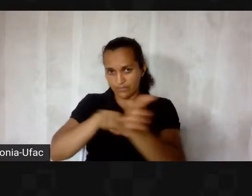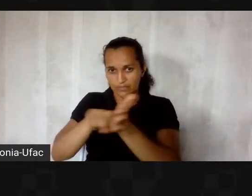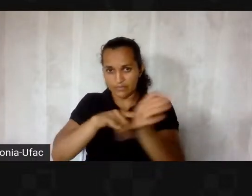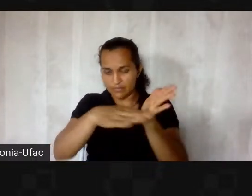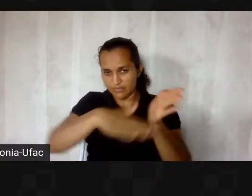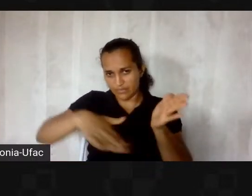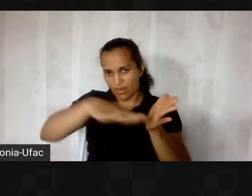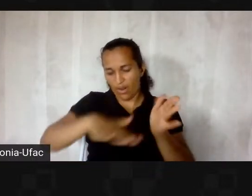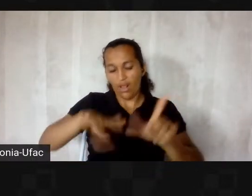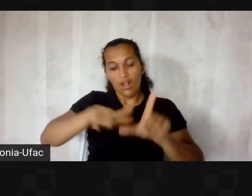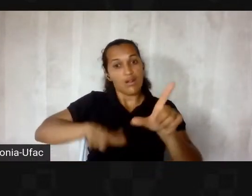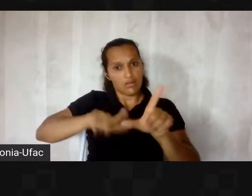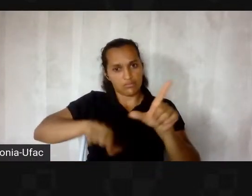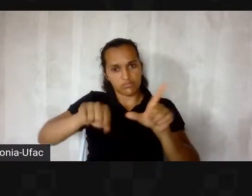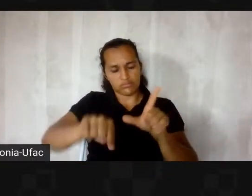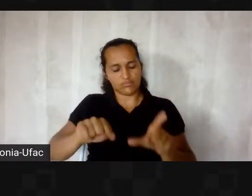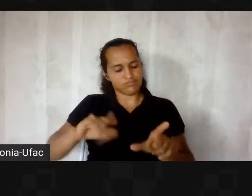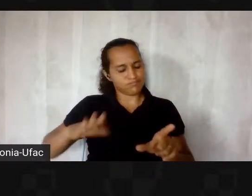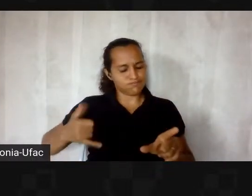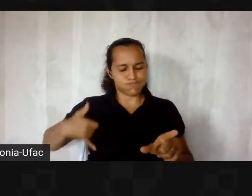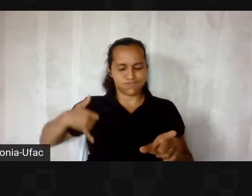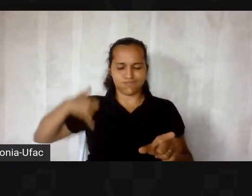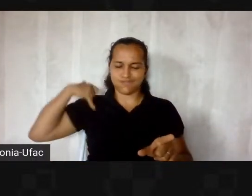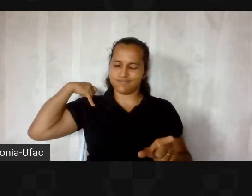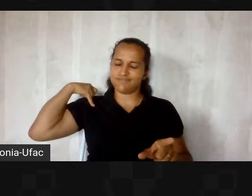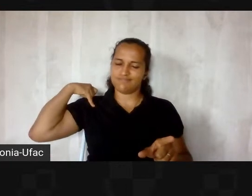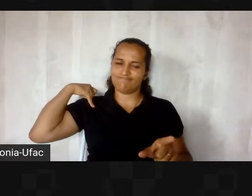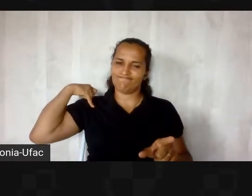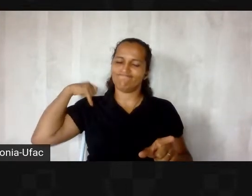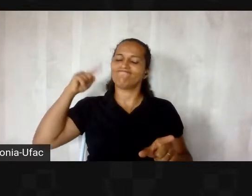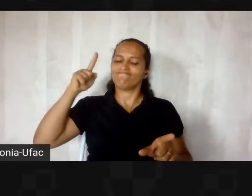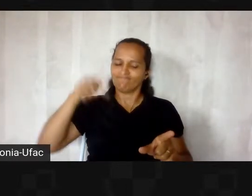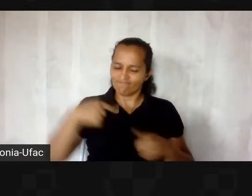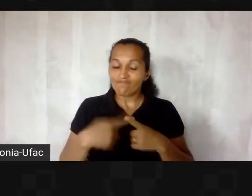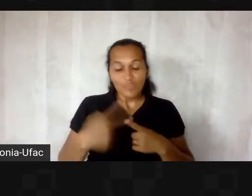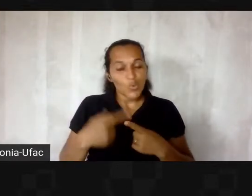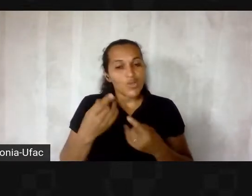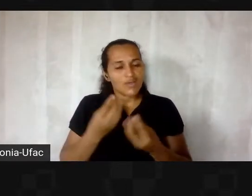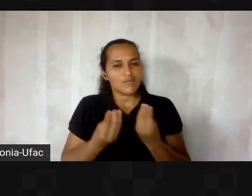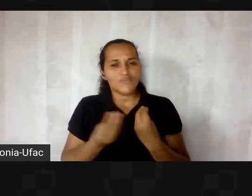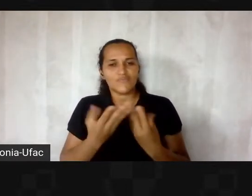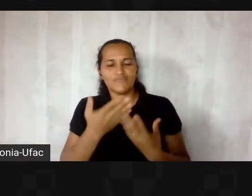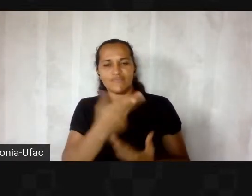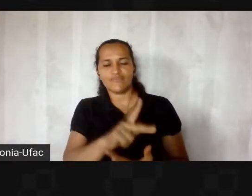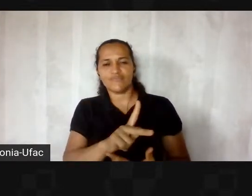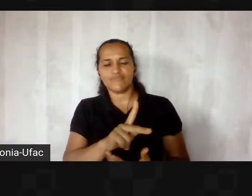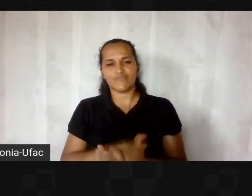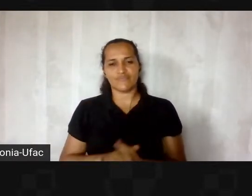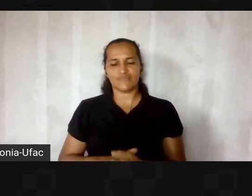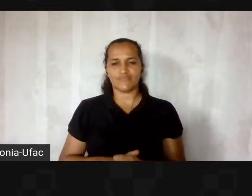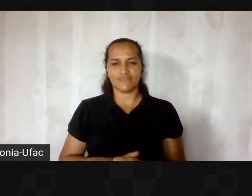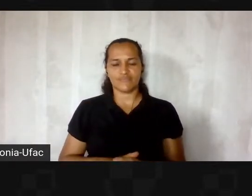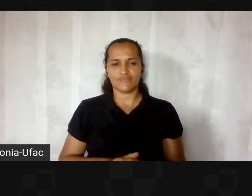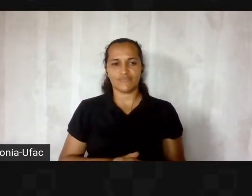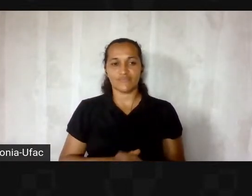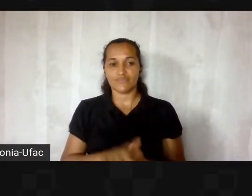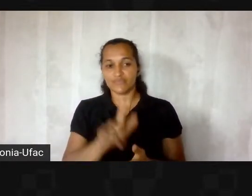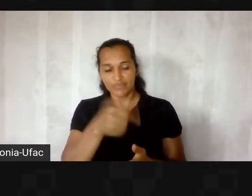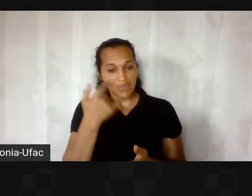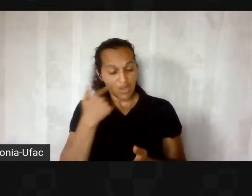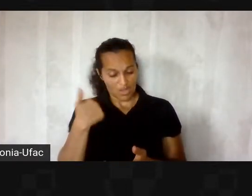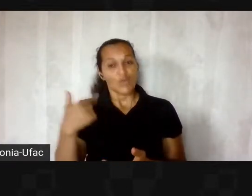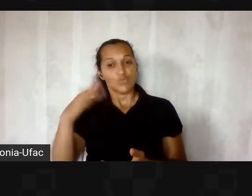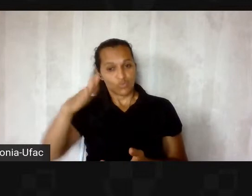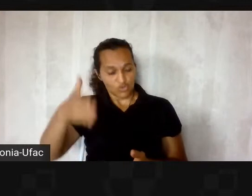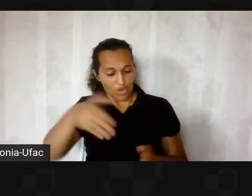na área de letras, muito me orgulha, não só por ter sido orientadora de alguns,